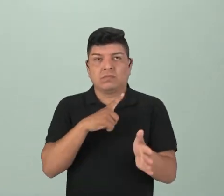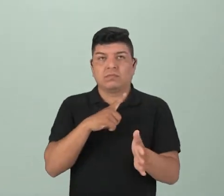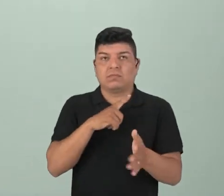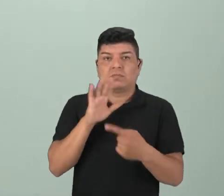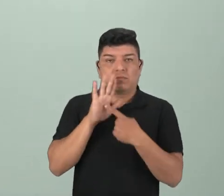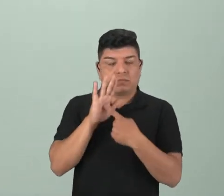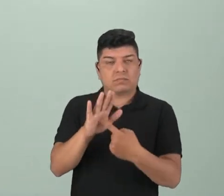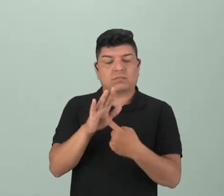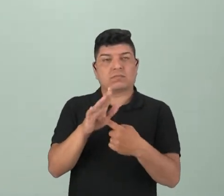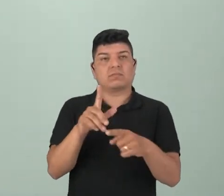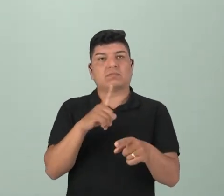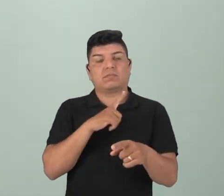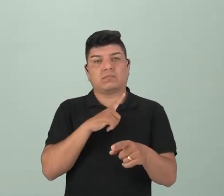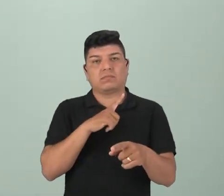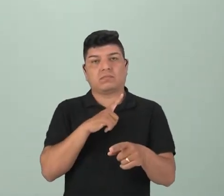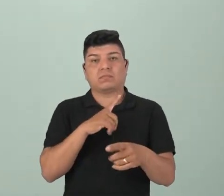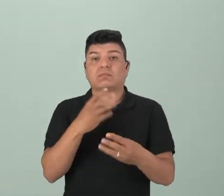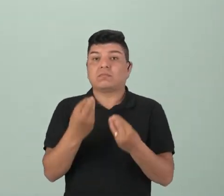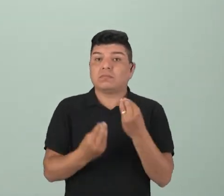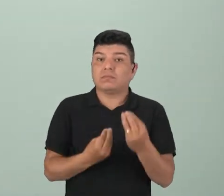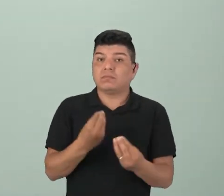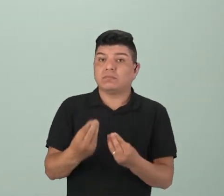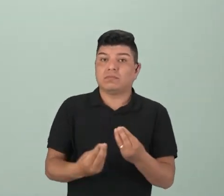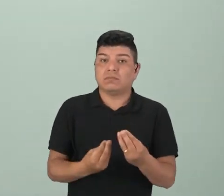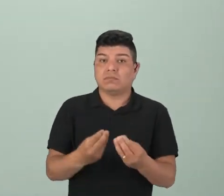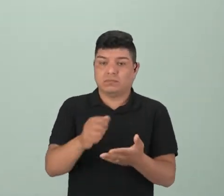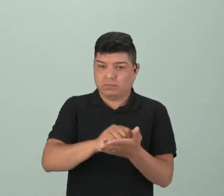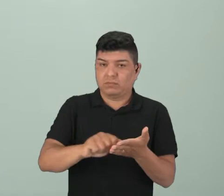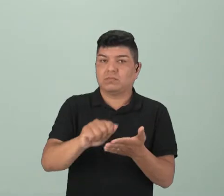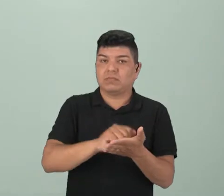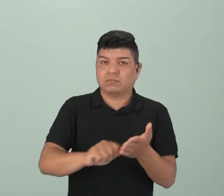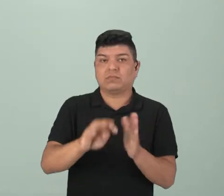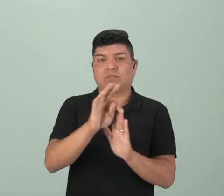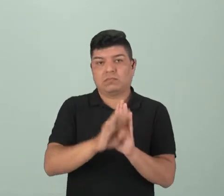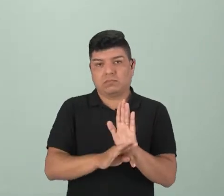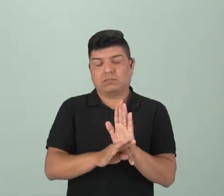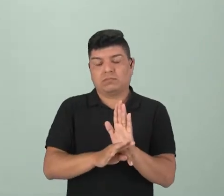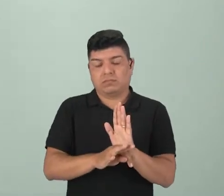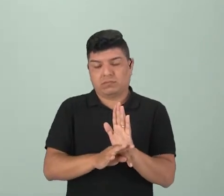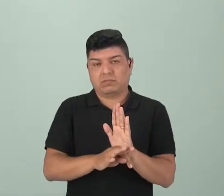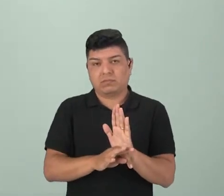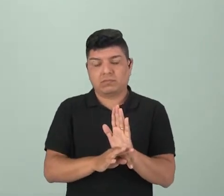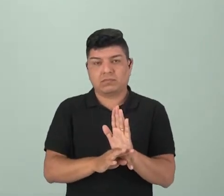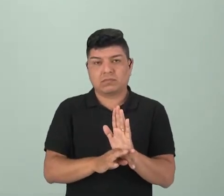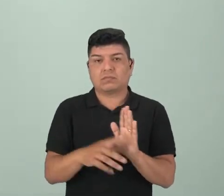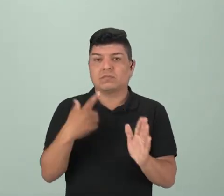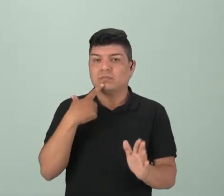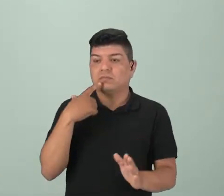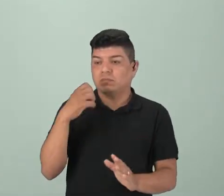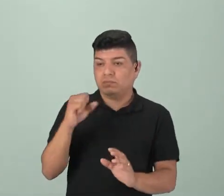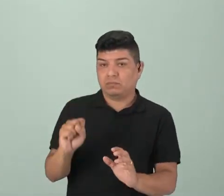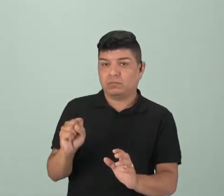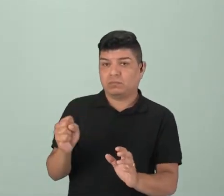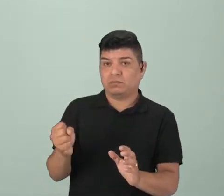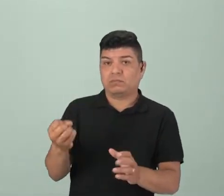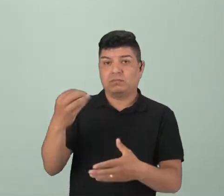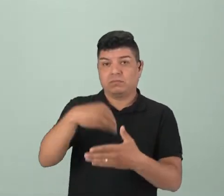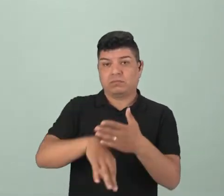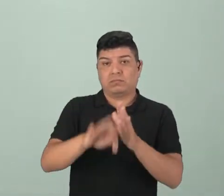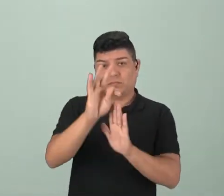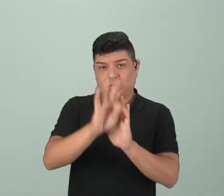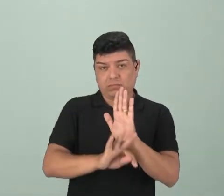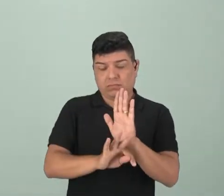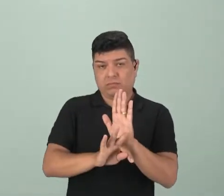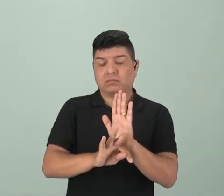tipo expositivo, tá? É a forma como ele vai ser escrito, o tipo como ele vai ser escrito, a linguagem ali dentro daquele texto,